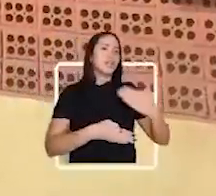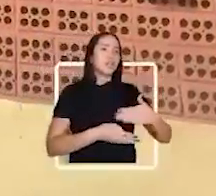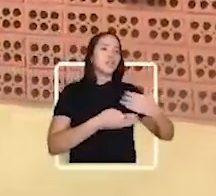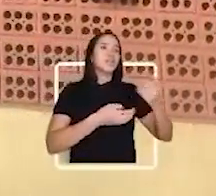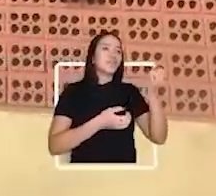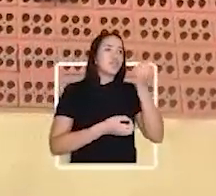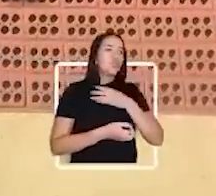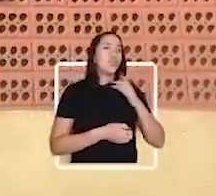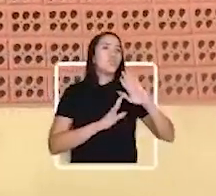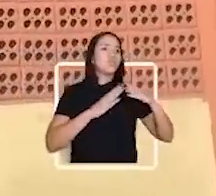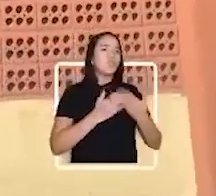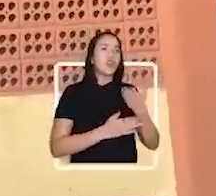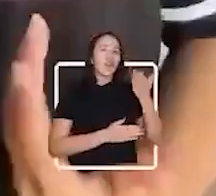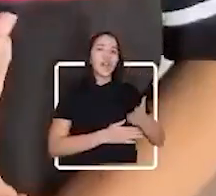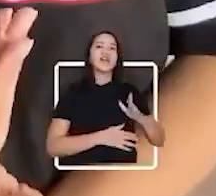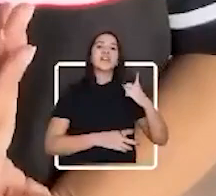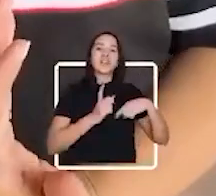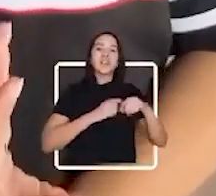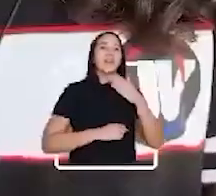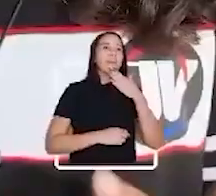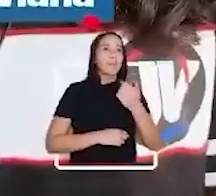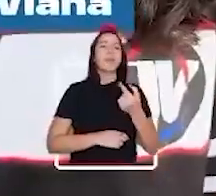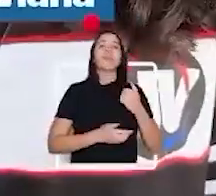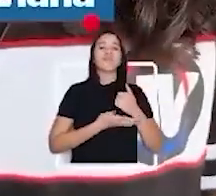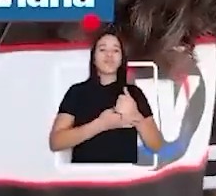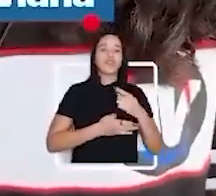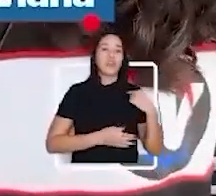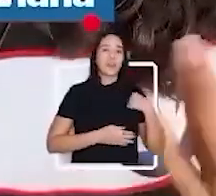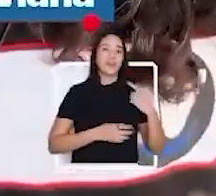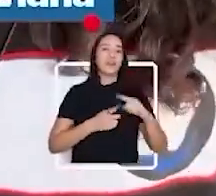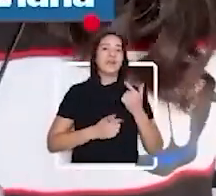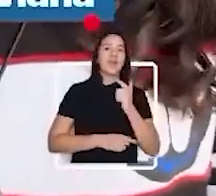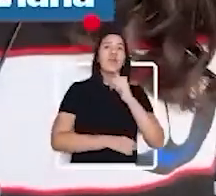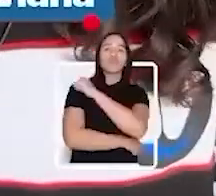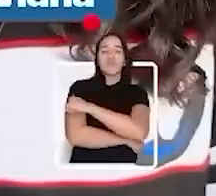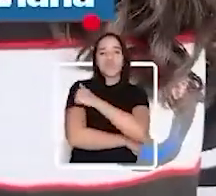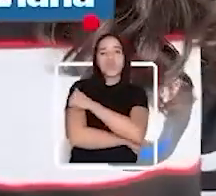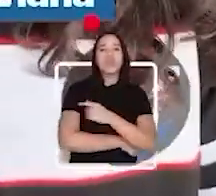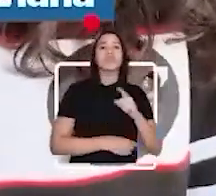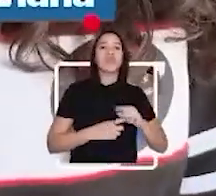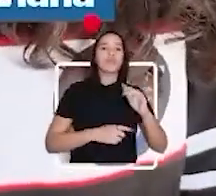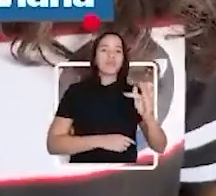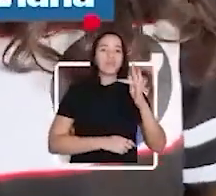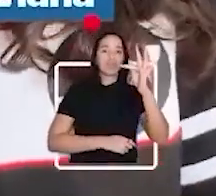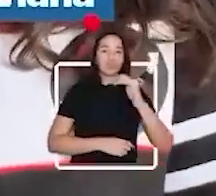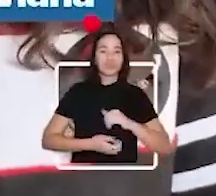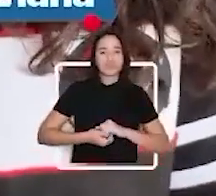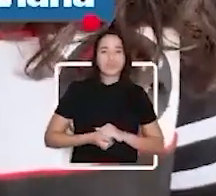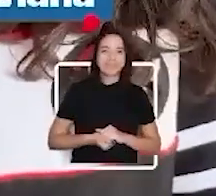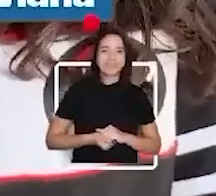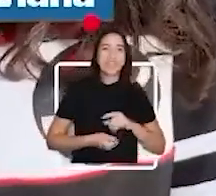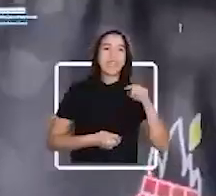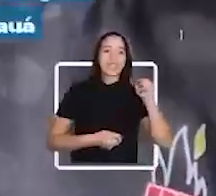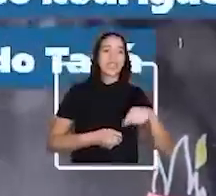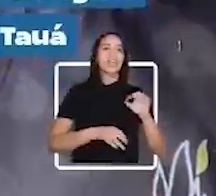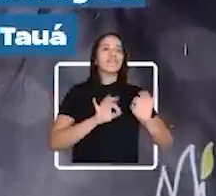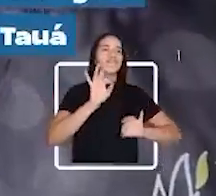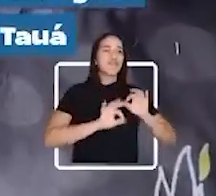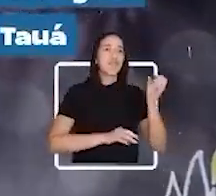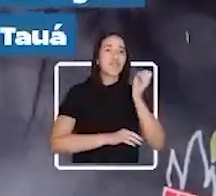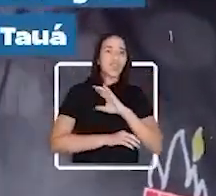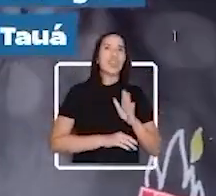Governo do Pará, mais 5 escolas estaduais serão reconstruídas. Em Belém, Augusto